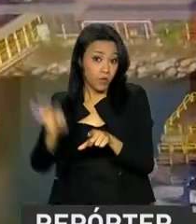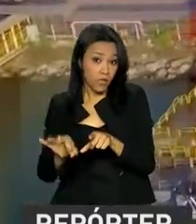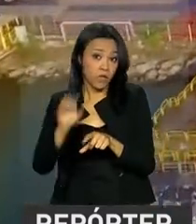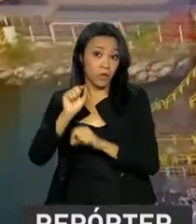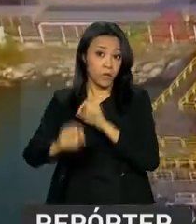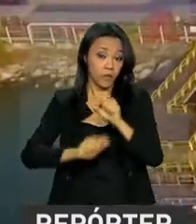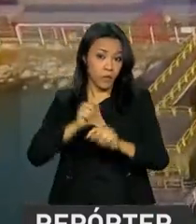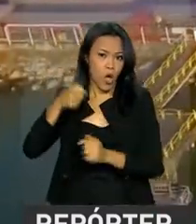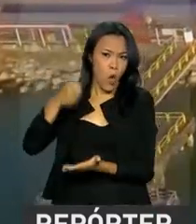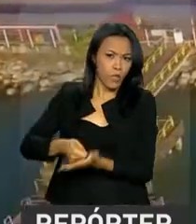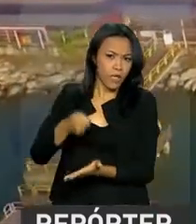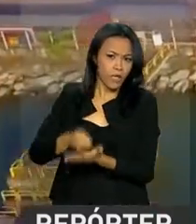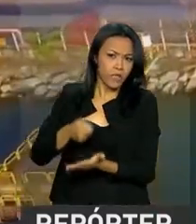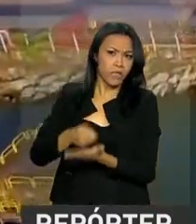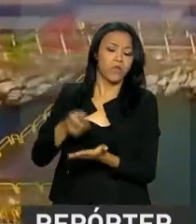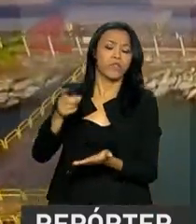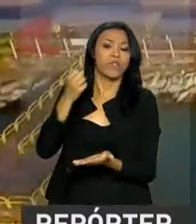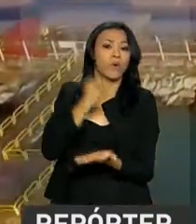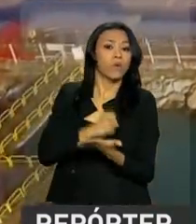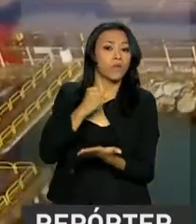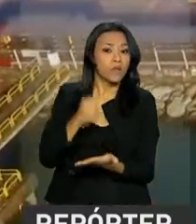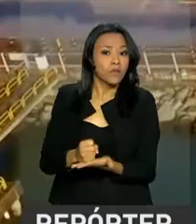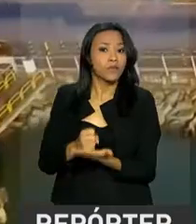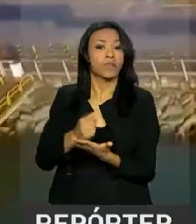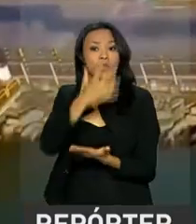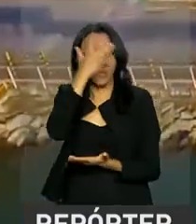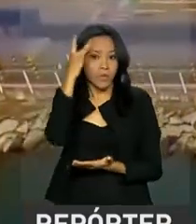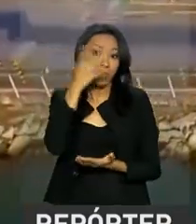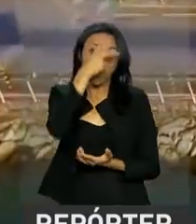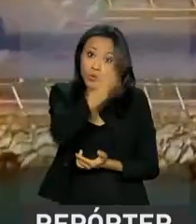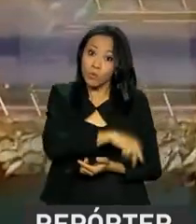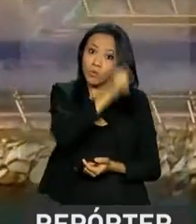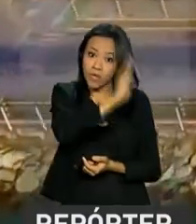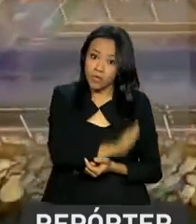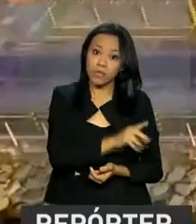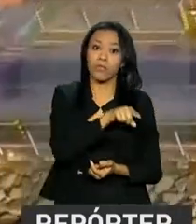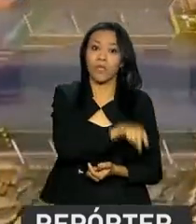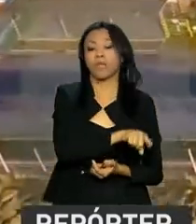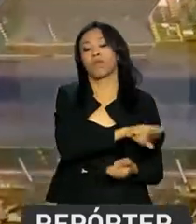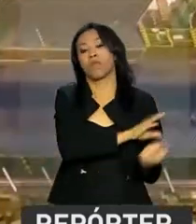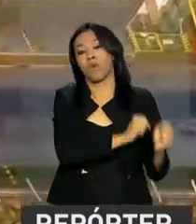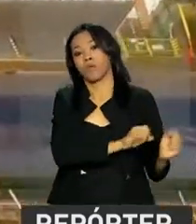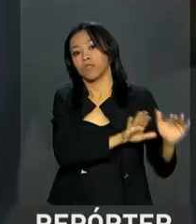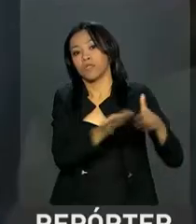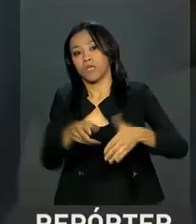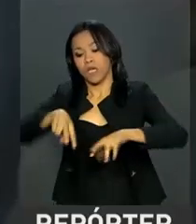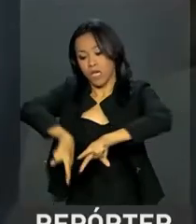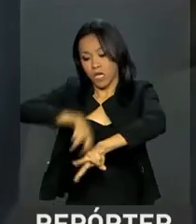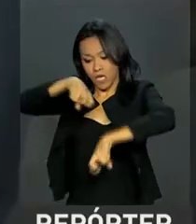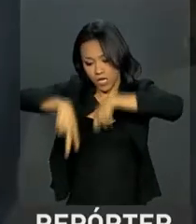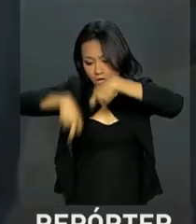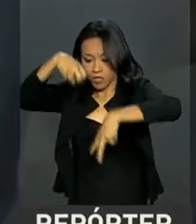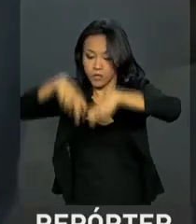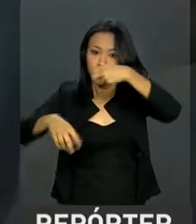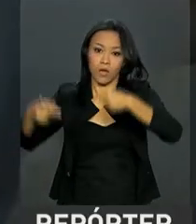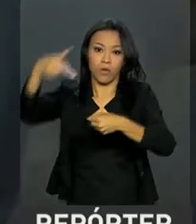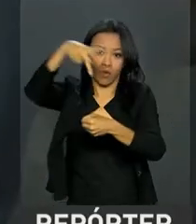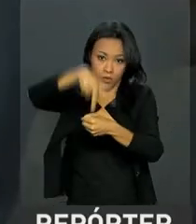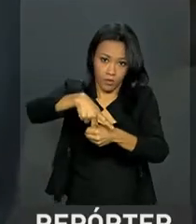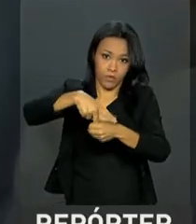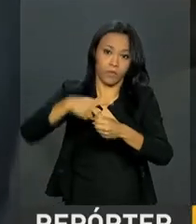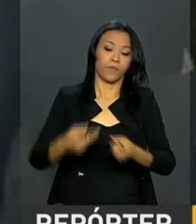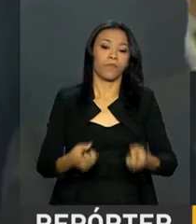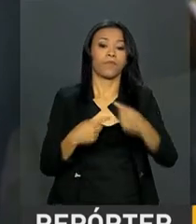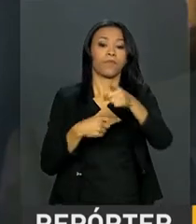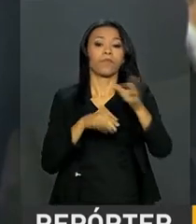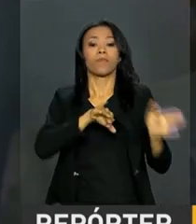as obrigações de contratação de fornecedores brasileiros para a exploração do petróleo. O ambiente, se compararmos a um ano